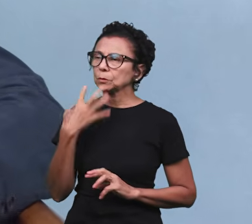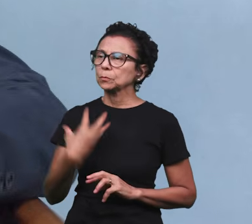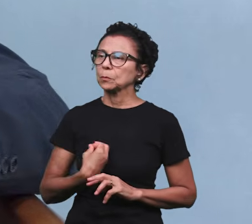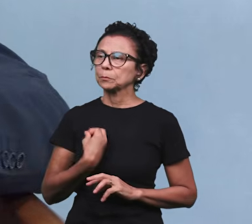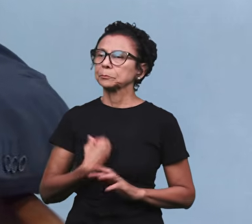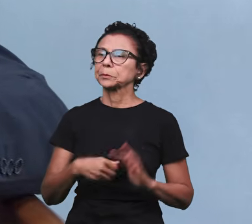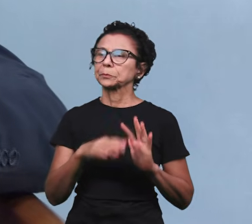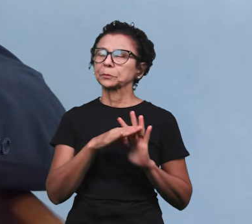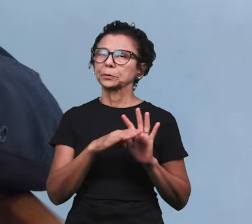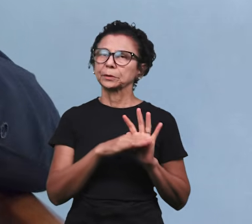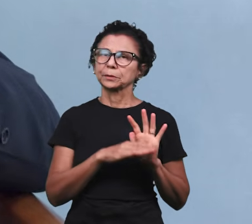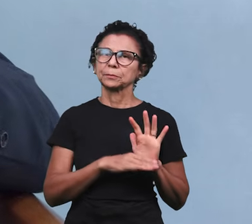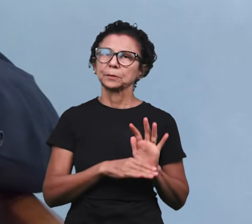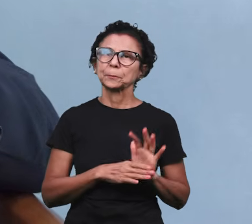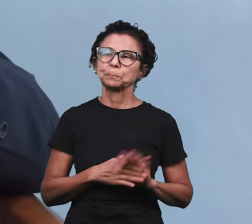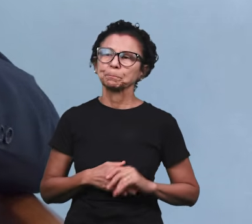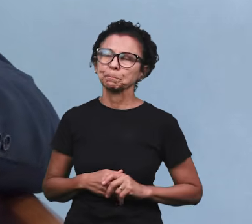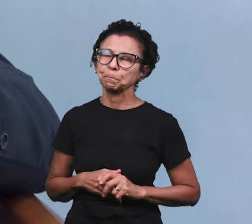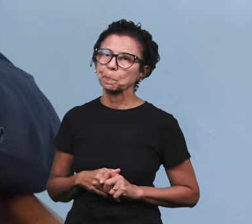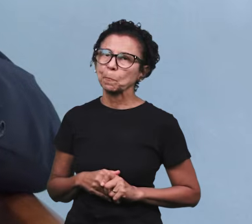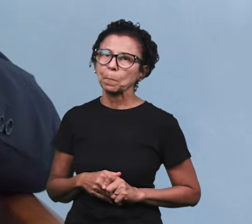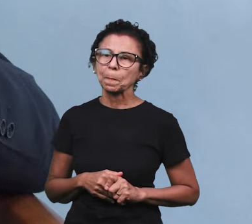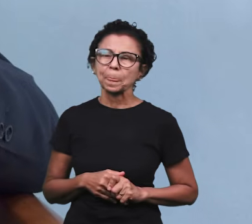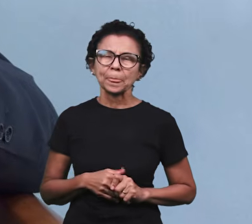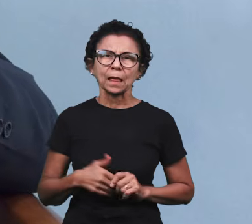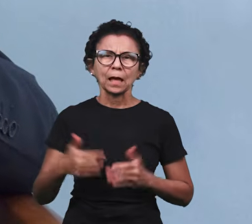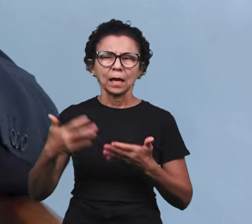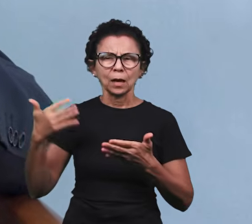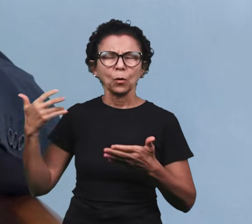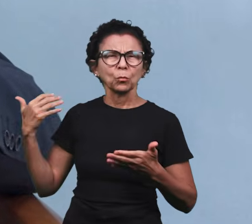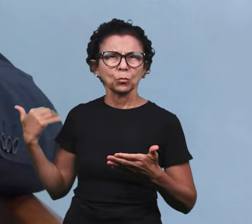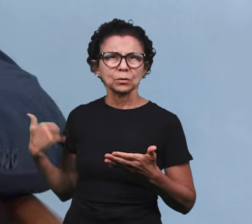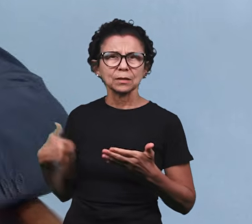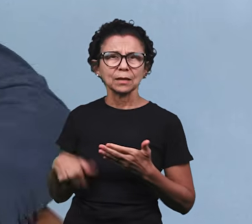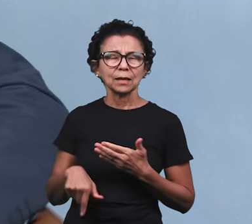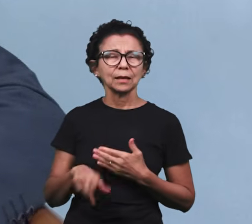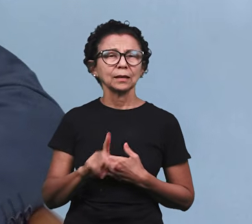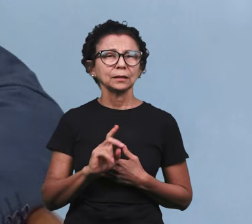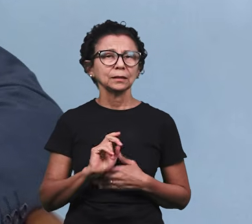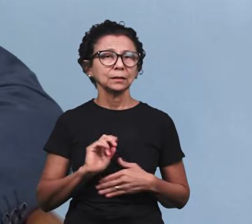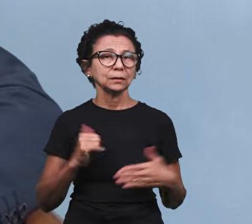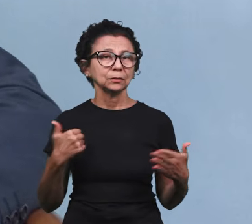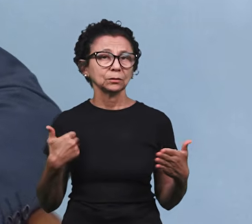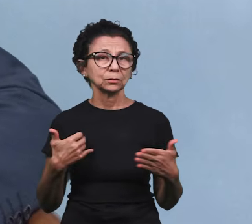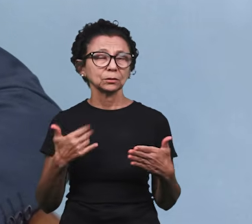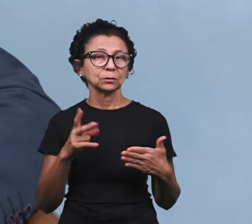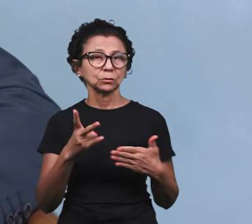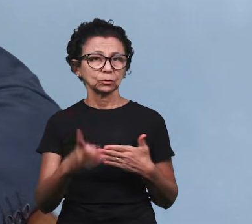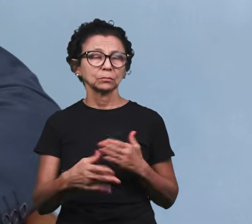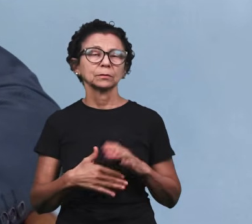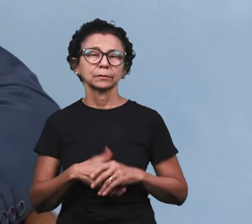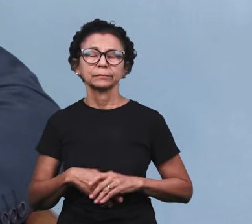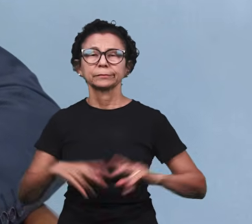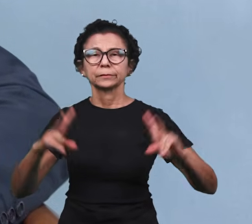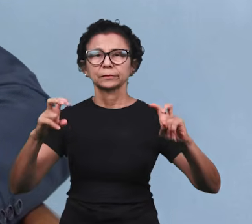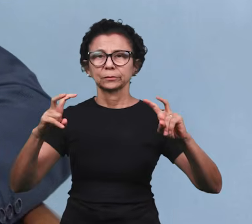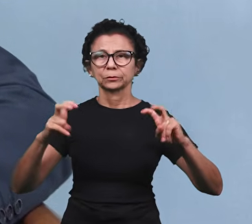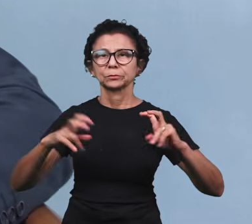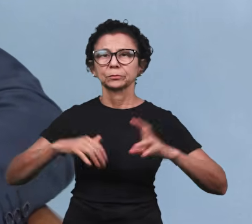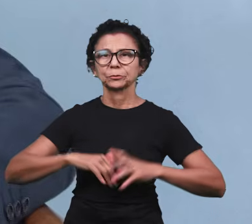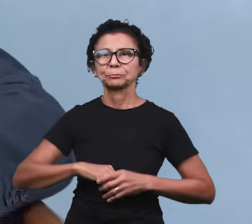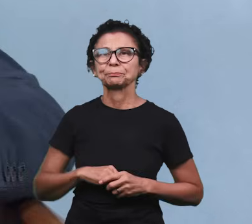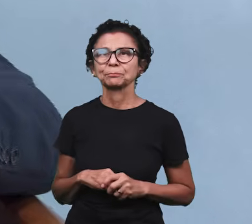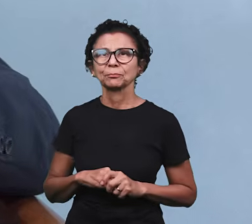esses assuntos vão passando tão rápido aqui, né, nos episódios, que é maravilha falar